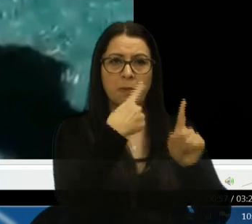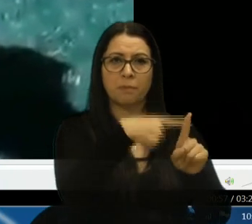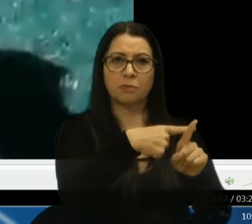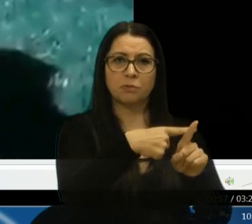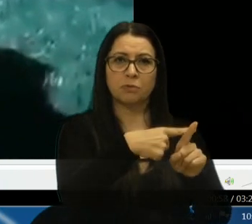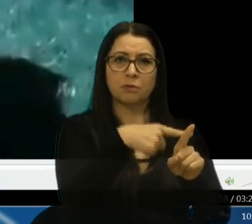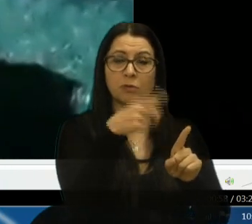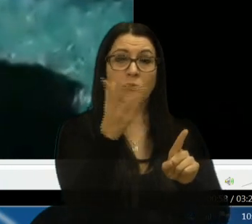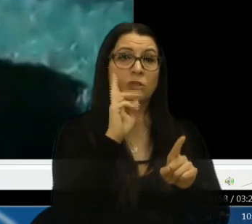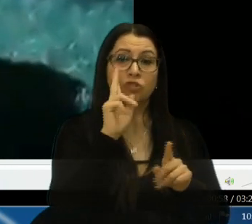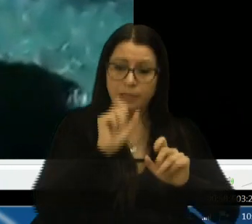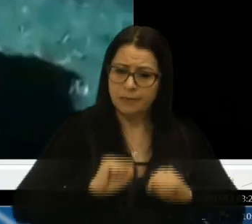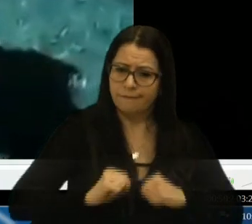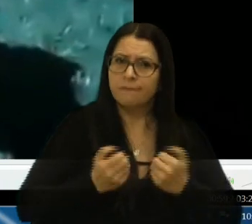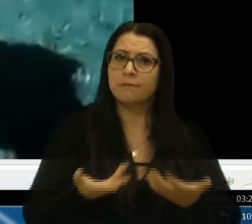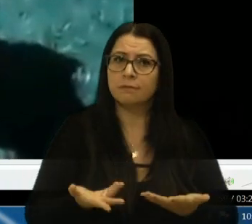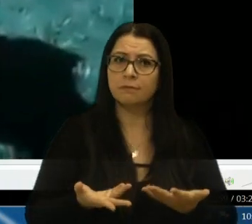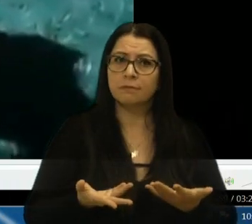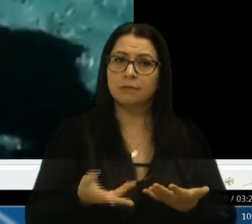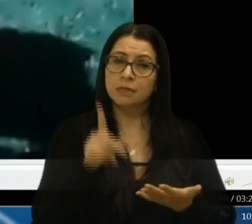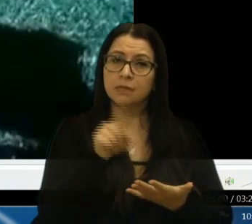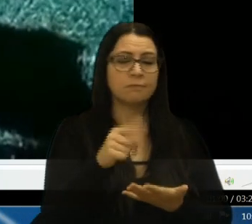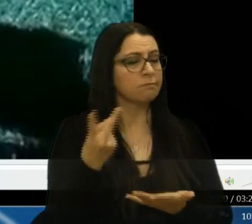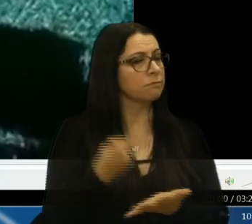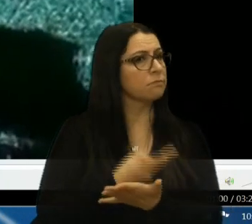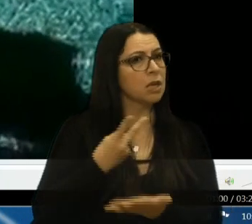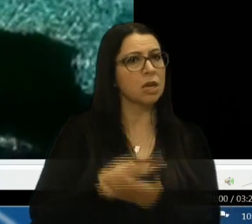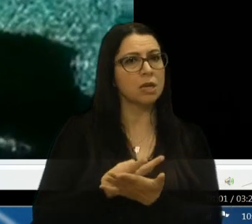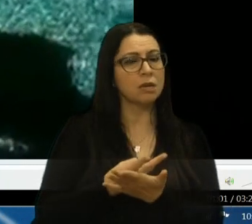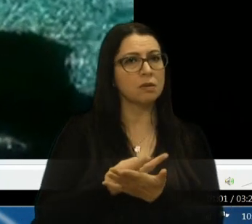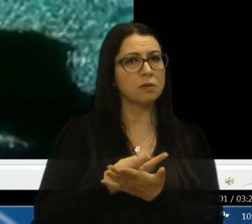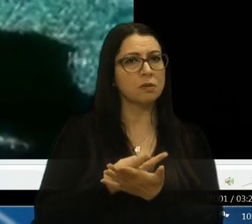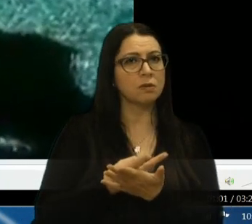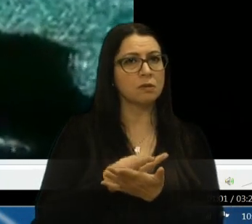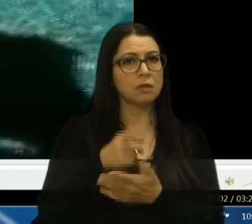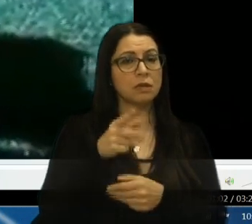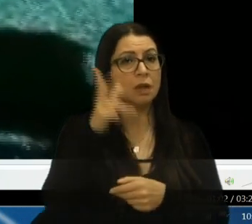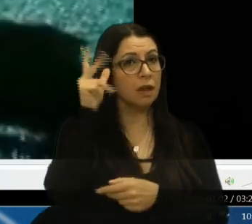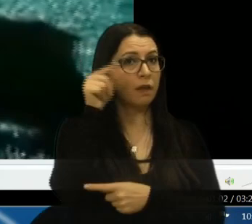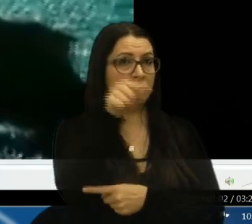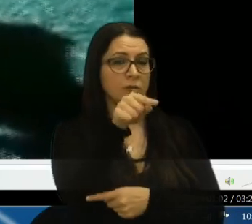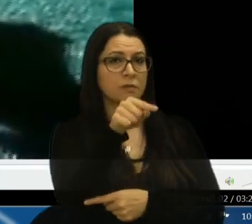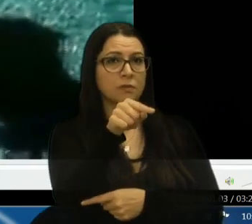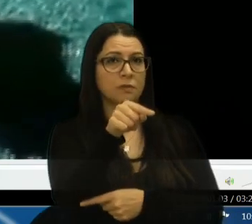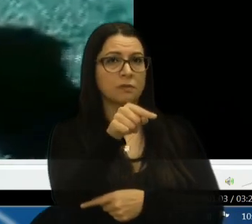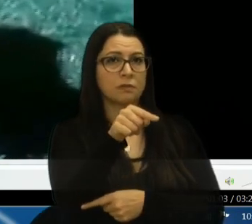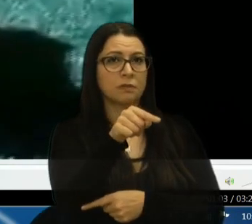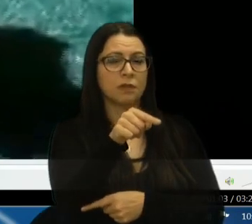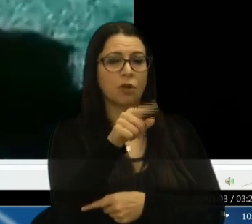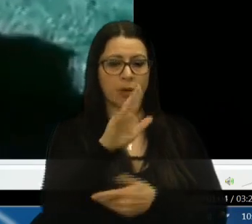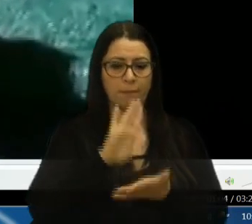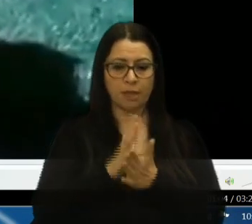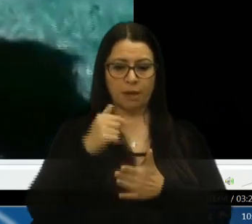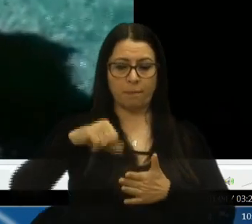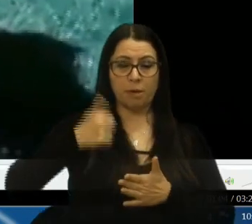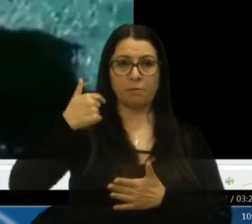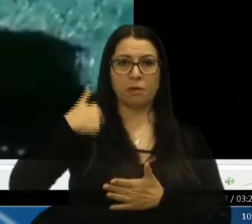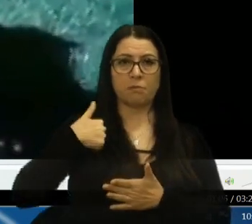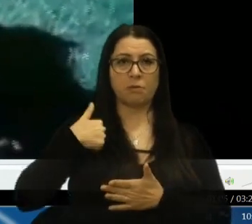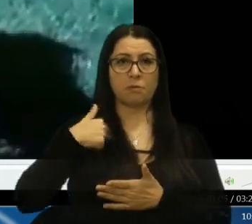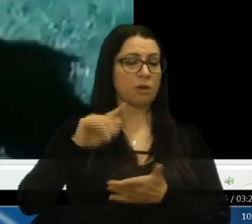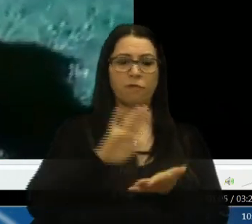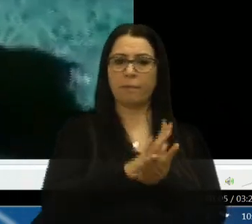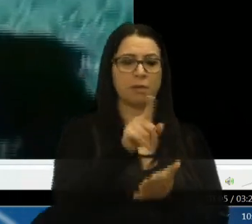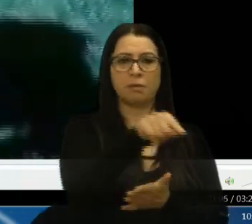deixa a gente se defender. Isso está errado, eu morro por causa dessa égua aqui. Vão ter que me matar primeiro, mas não vou matar minha